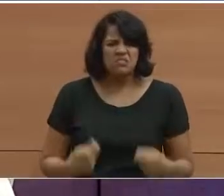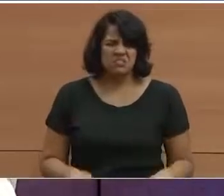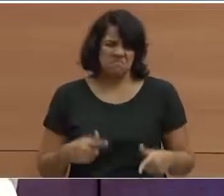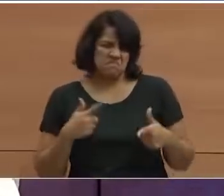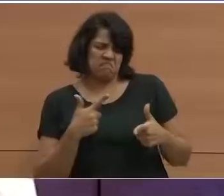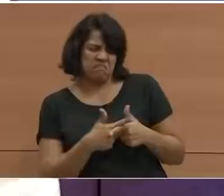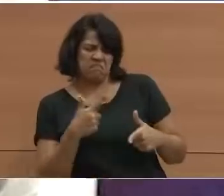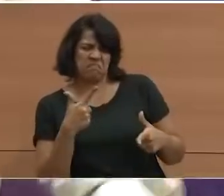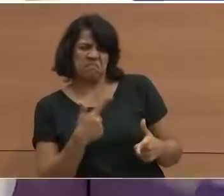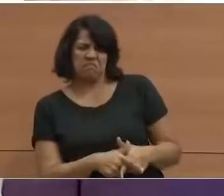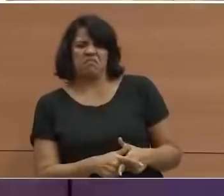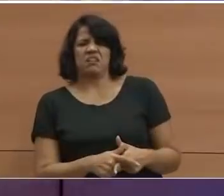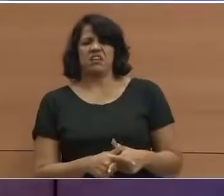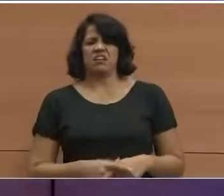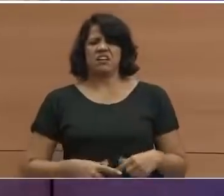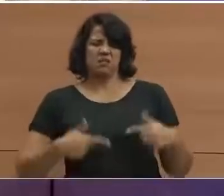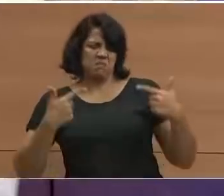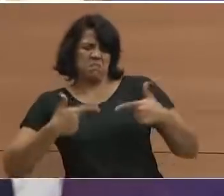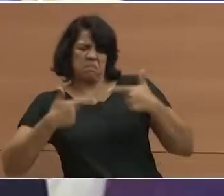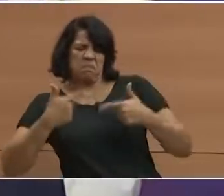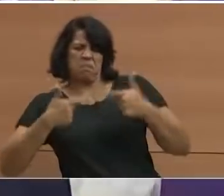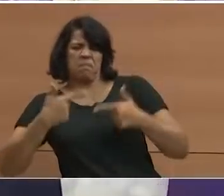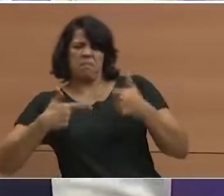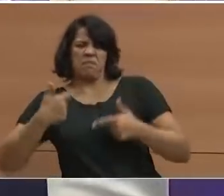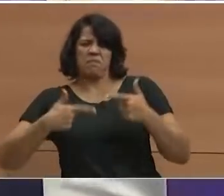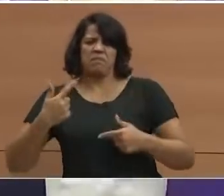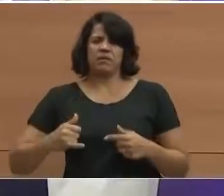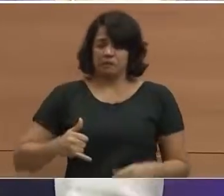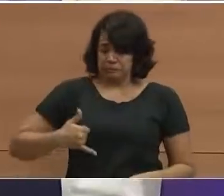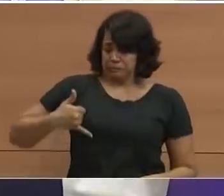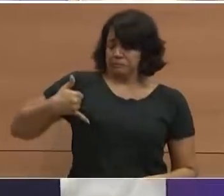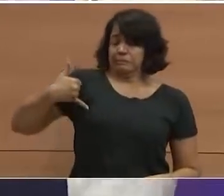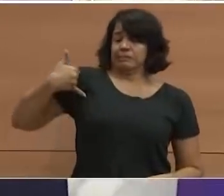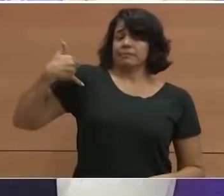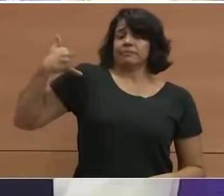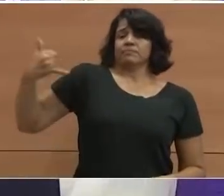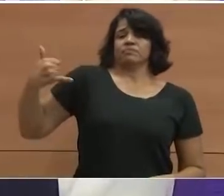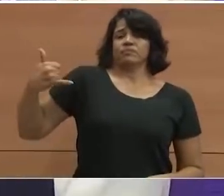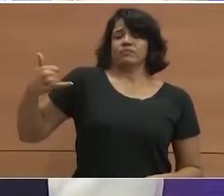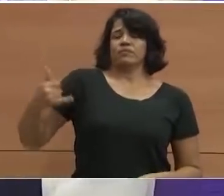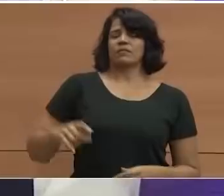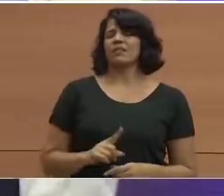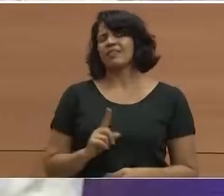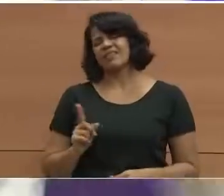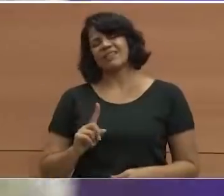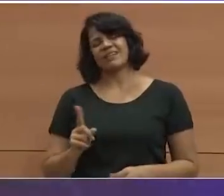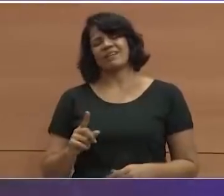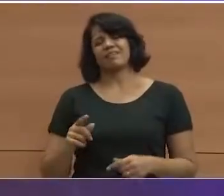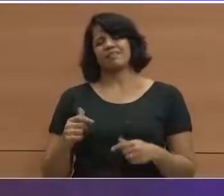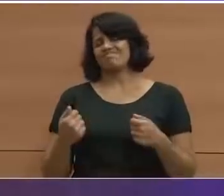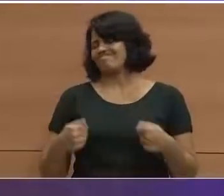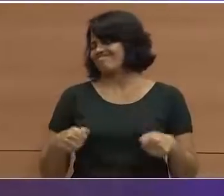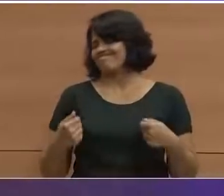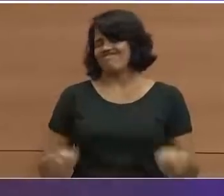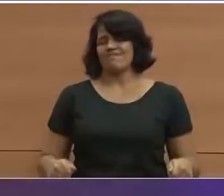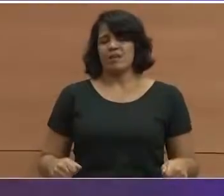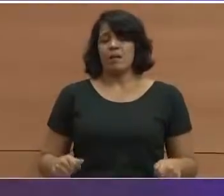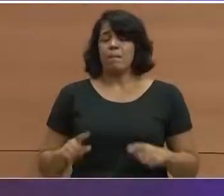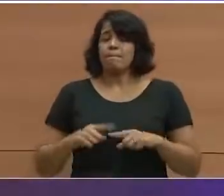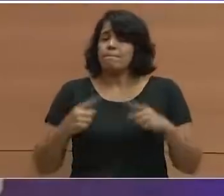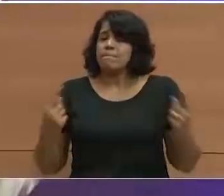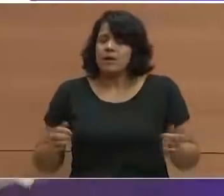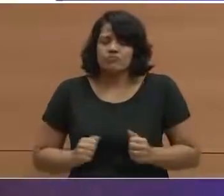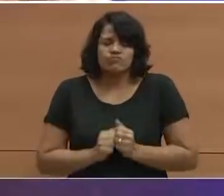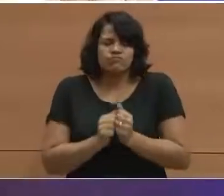os outros, não precisam viver no seu ego, alimentar o seu ego cada vez maior. Nós precisamos juntos, irmãos, crescer